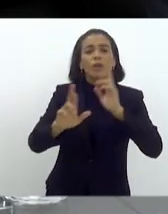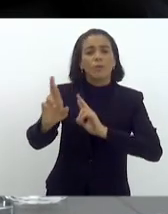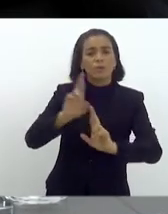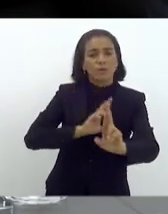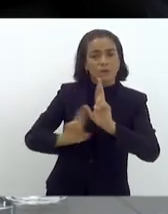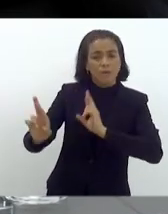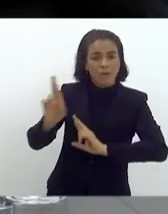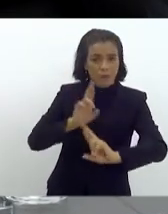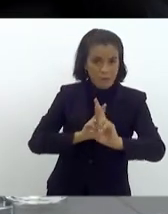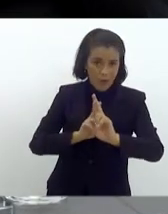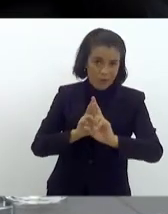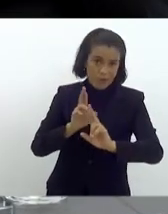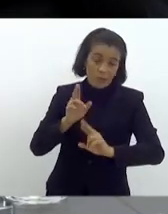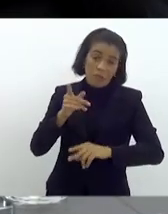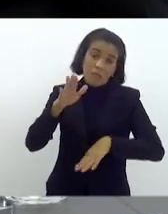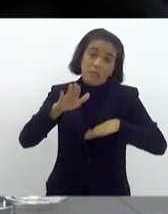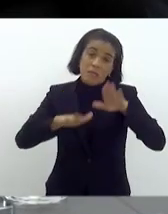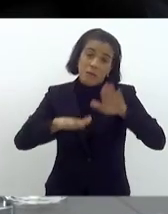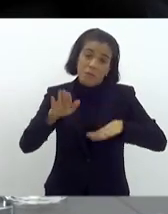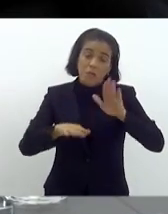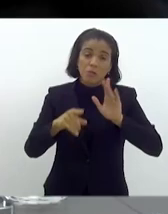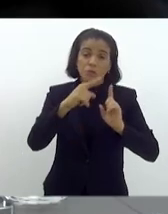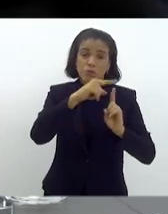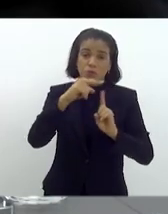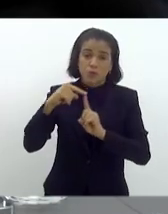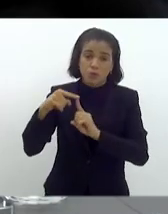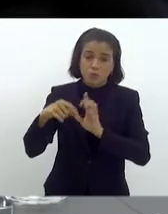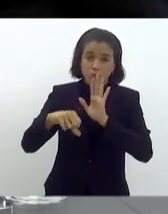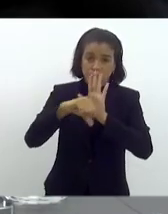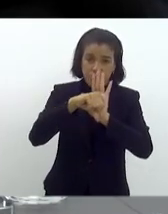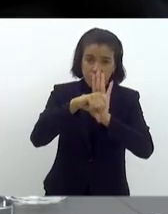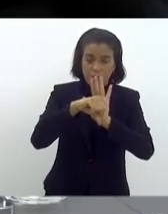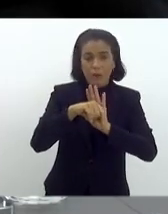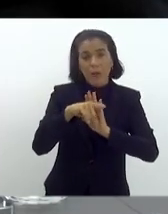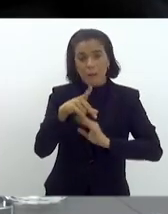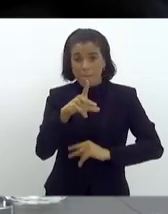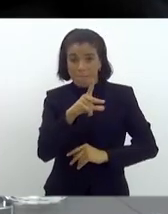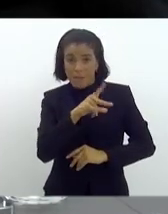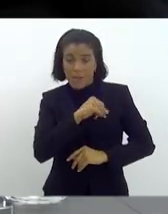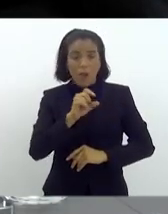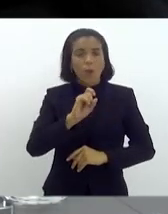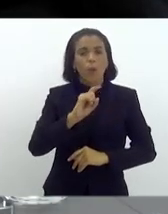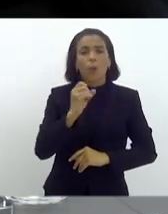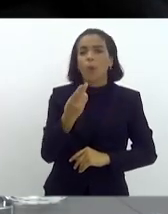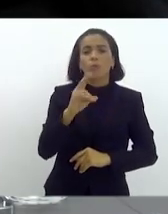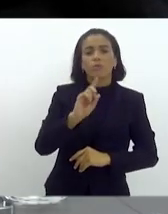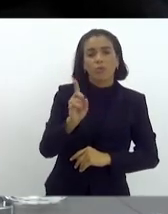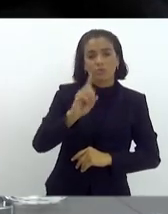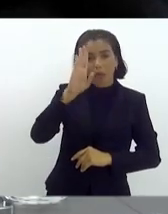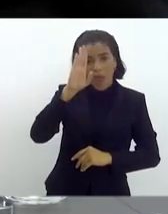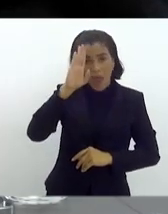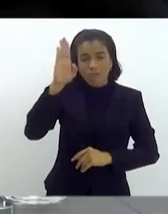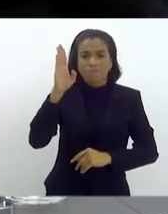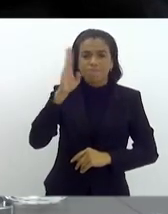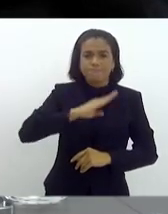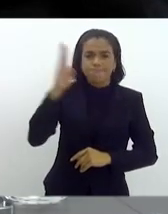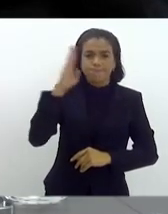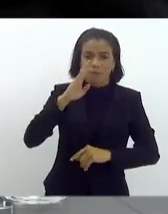que é dada a depender do tipo de delito Será que adelitos que merecem ou não uma prioridade na tramitação